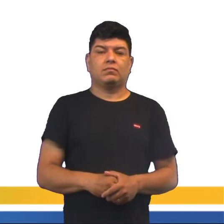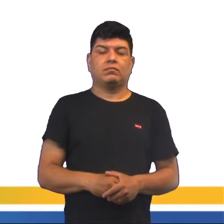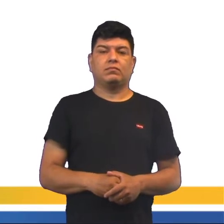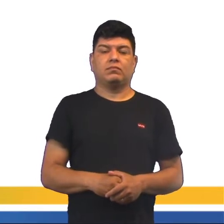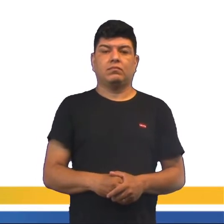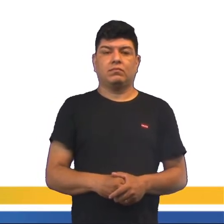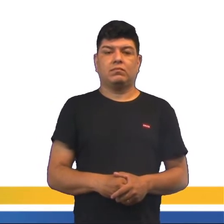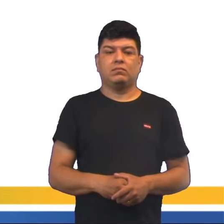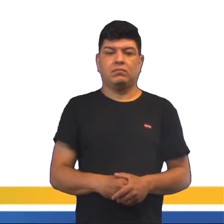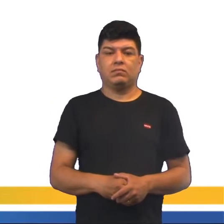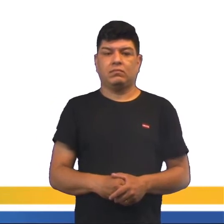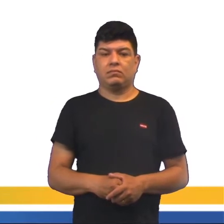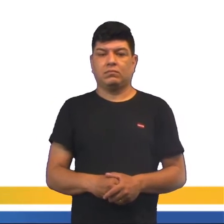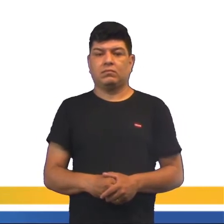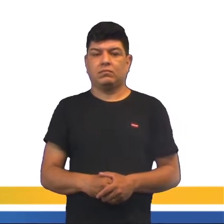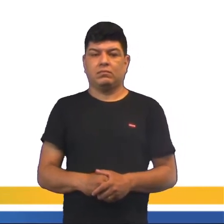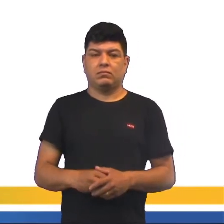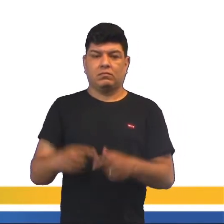seu território.